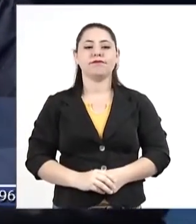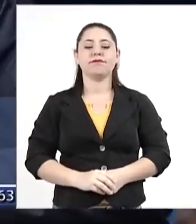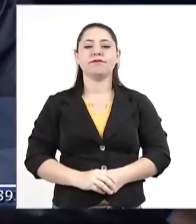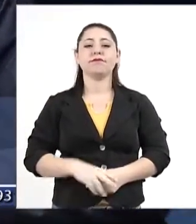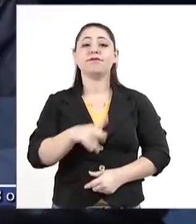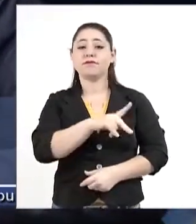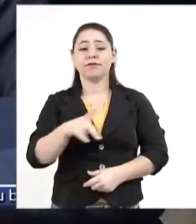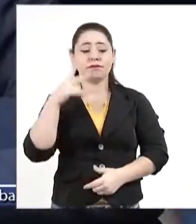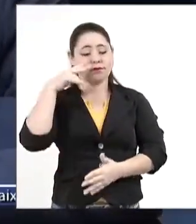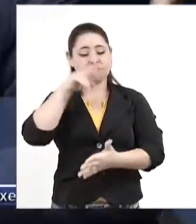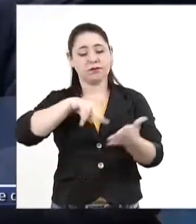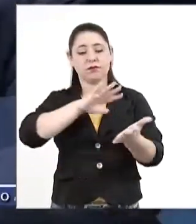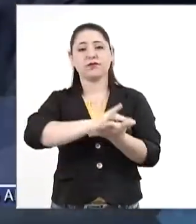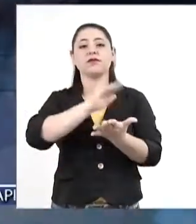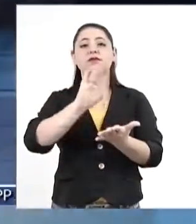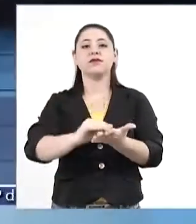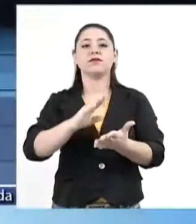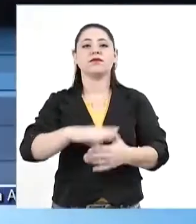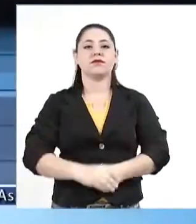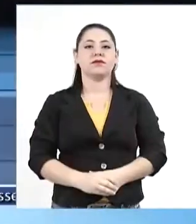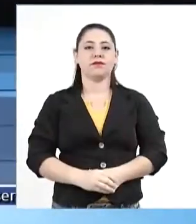Senhor presidente, foi lida a ata.